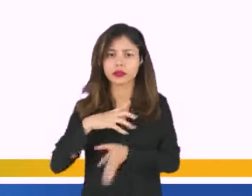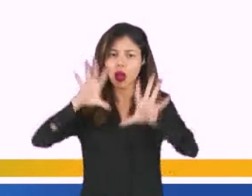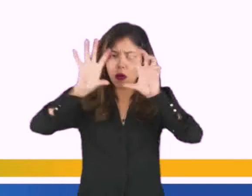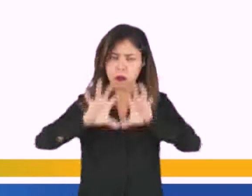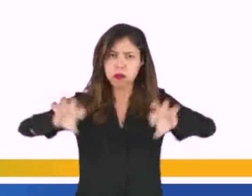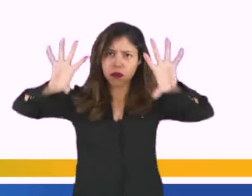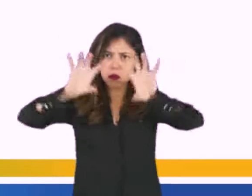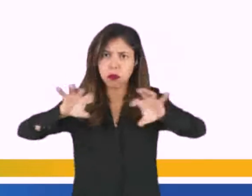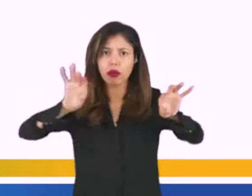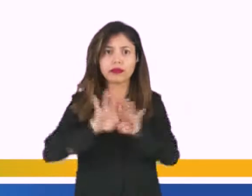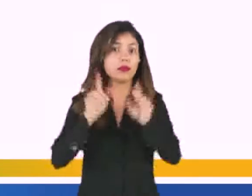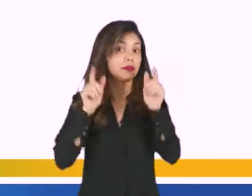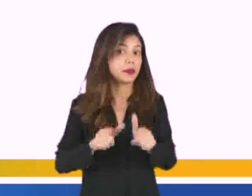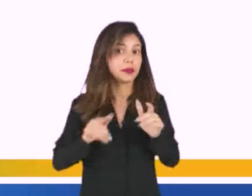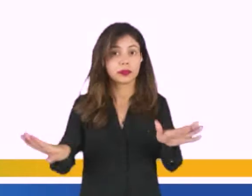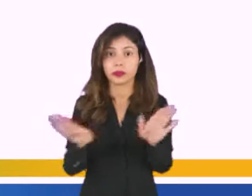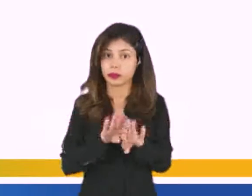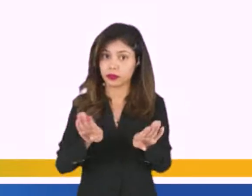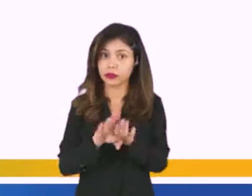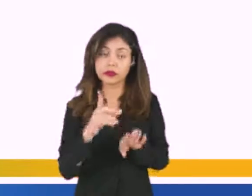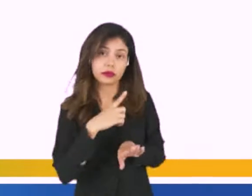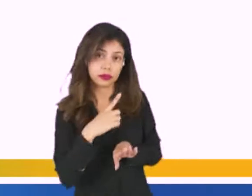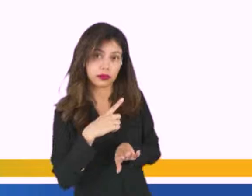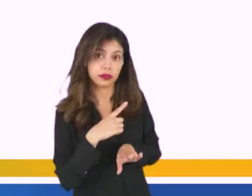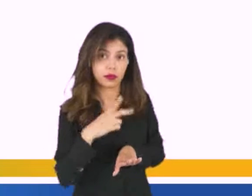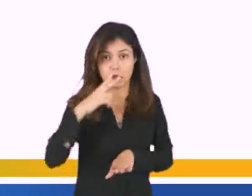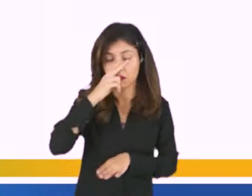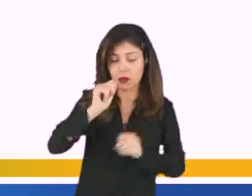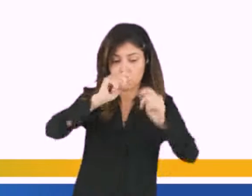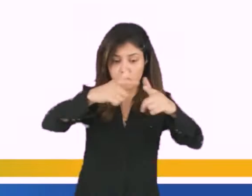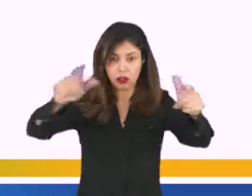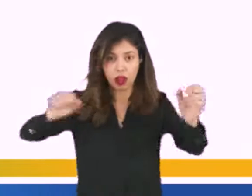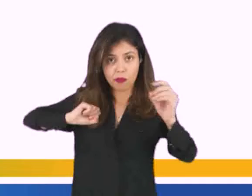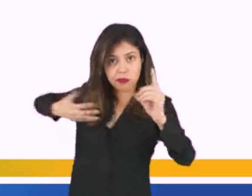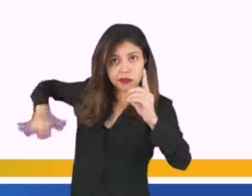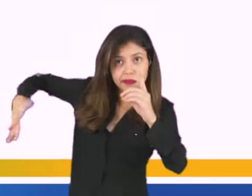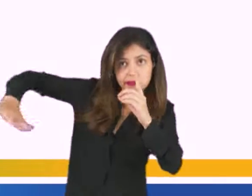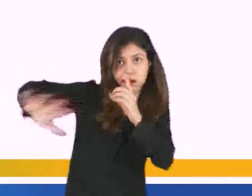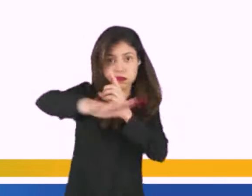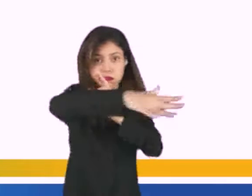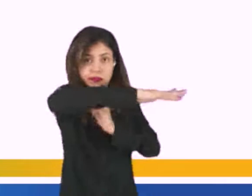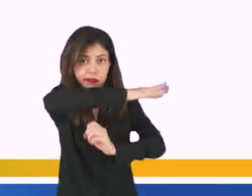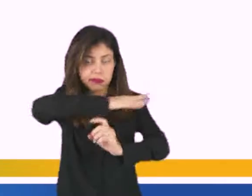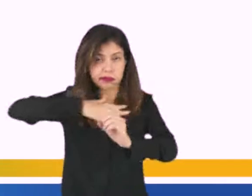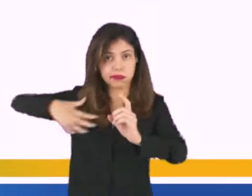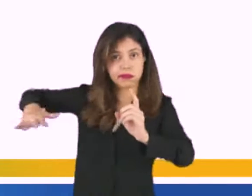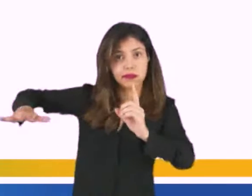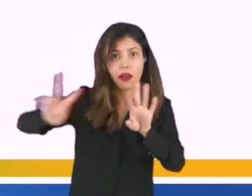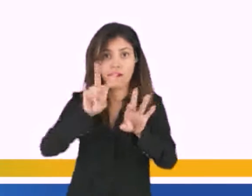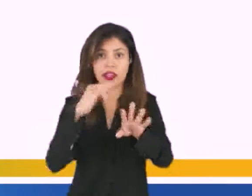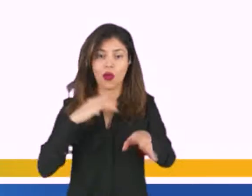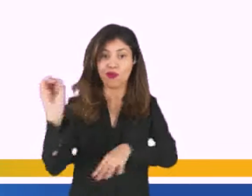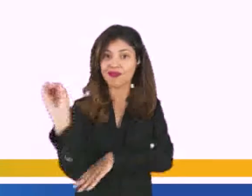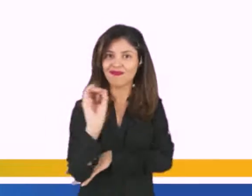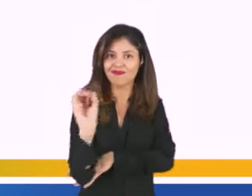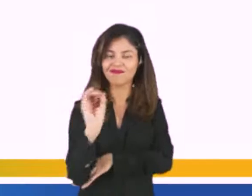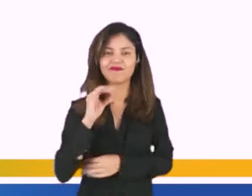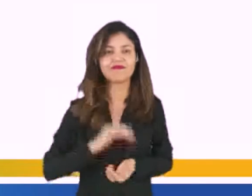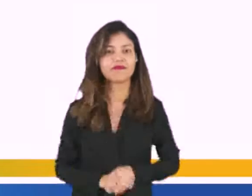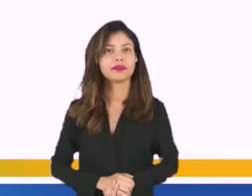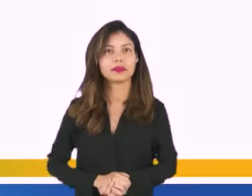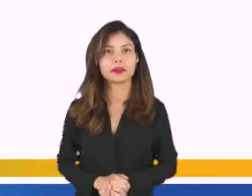gasoso, aonde esse campo de força ele se anula e ele vai criar essa carga zero.